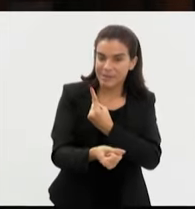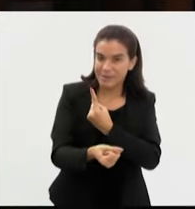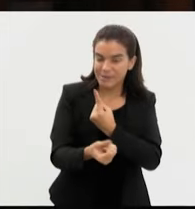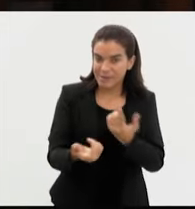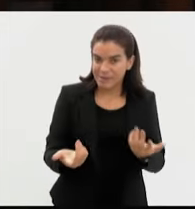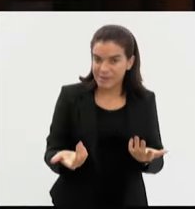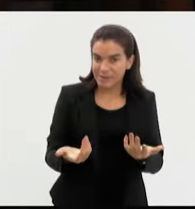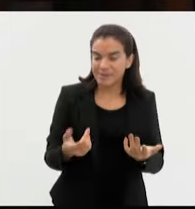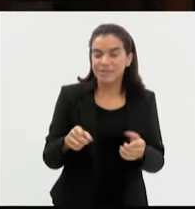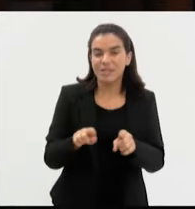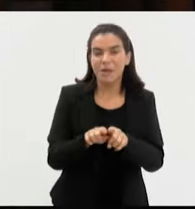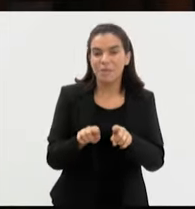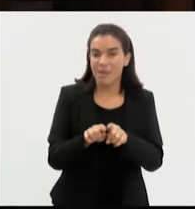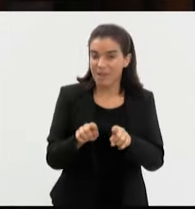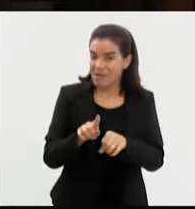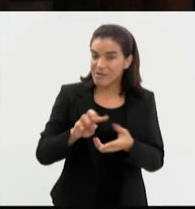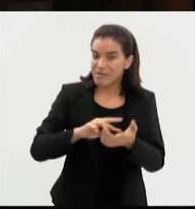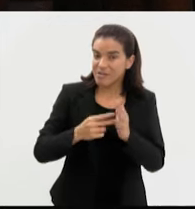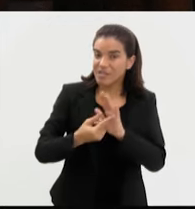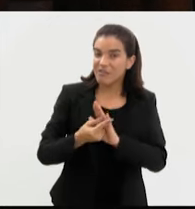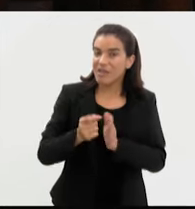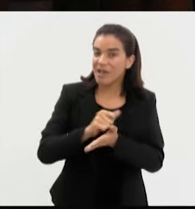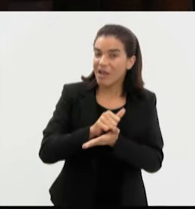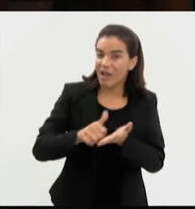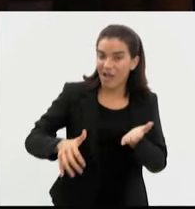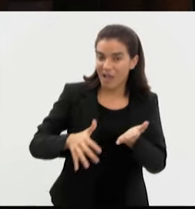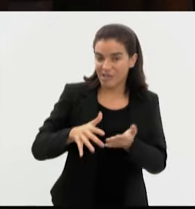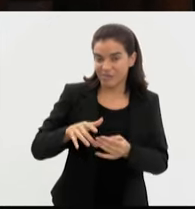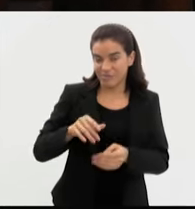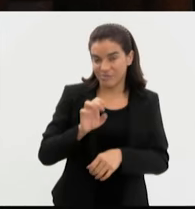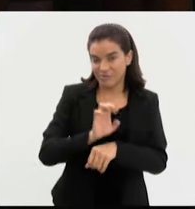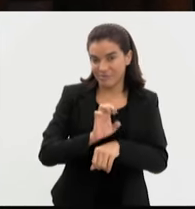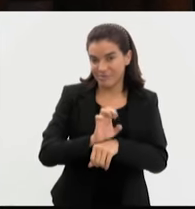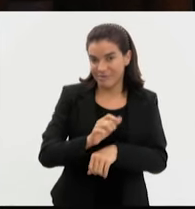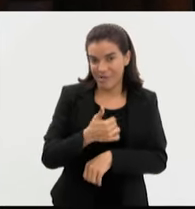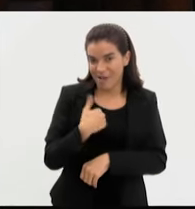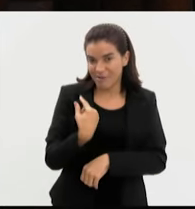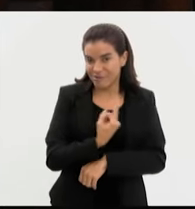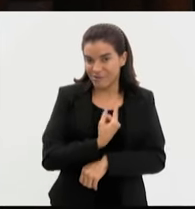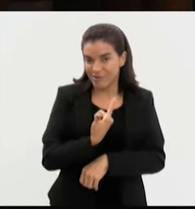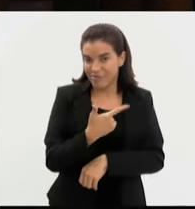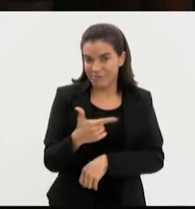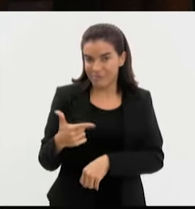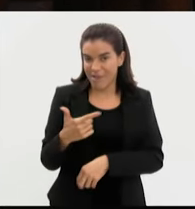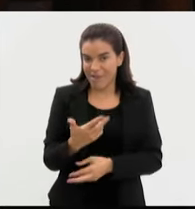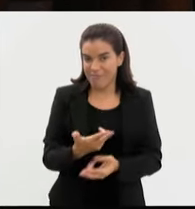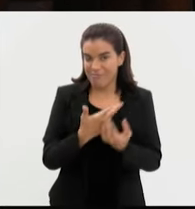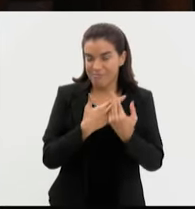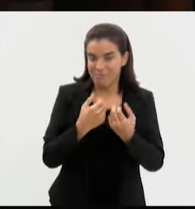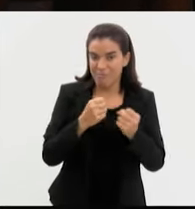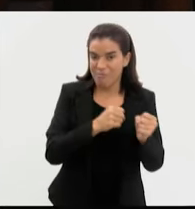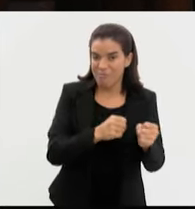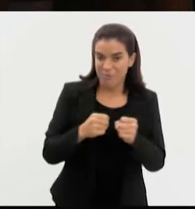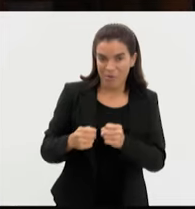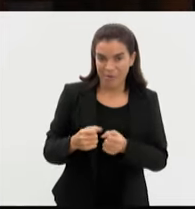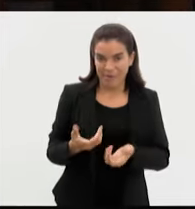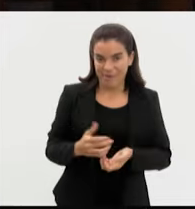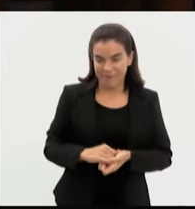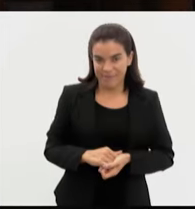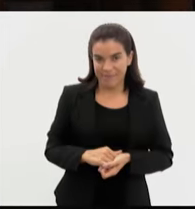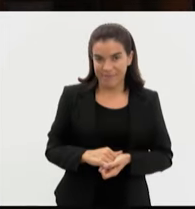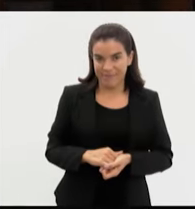outra coisa gera custo pro estado nós aqui não temos poder de fazer isso tem que ser bem